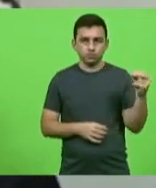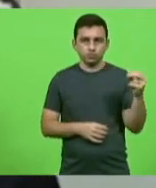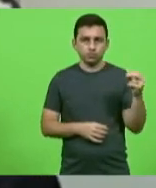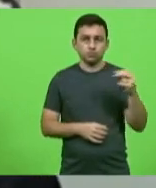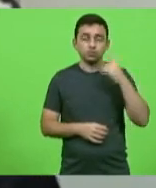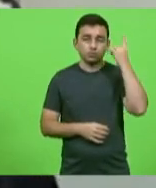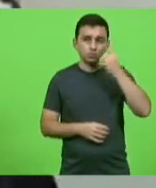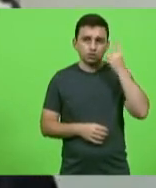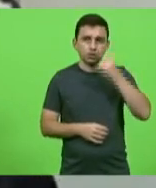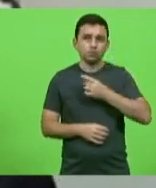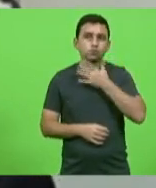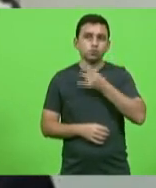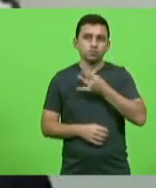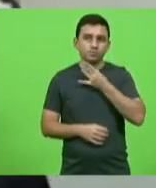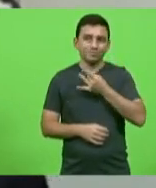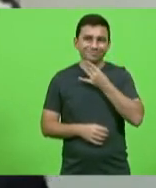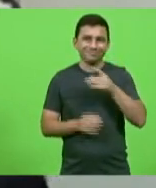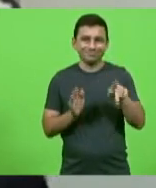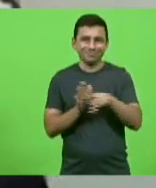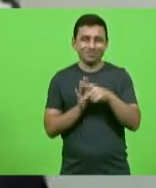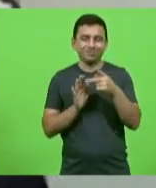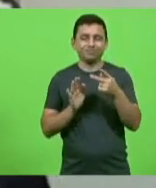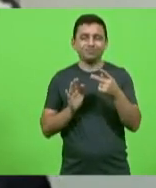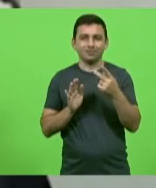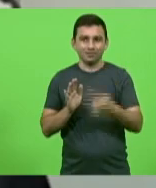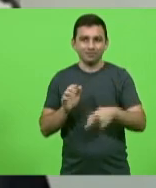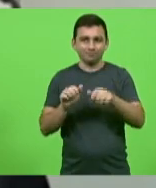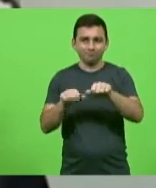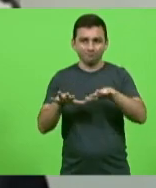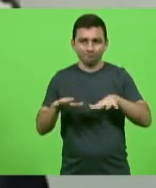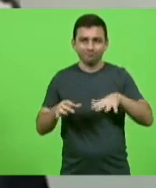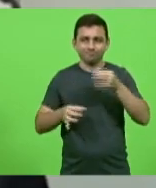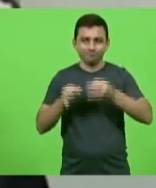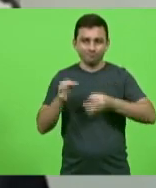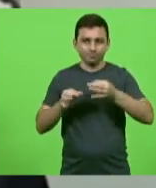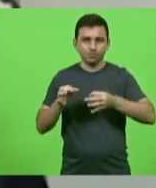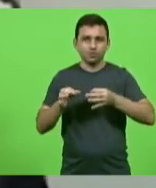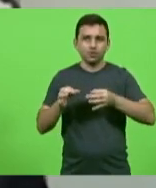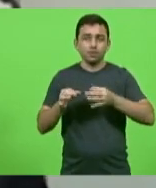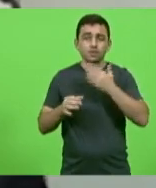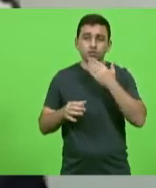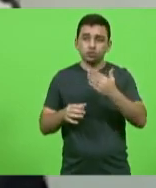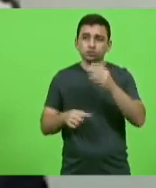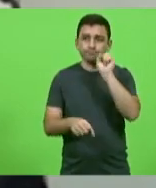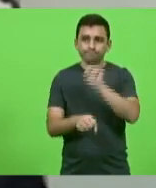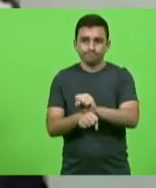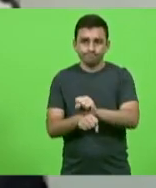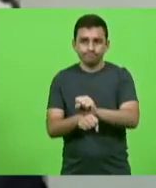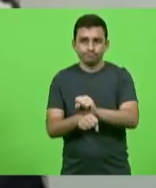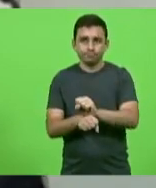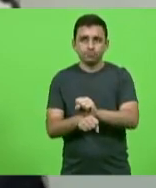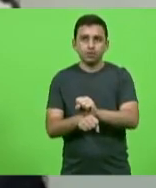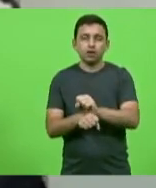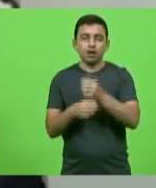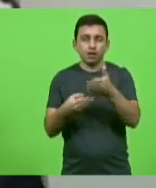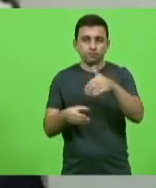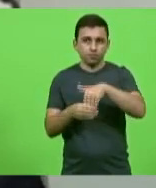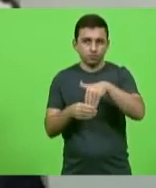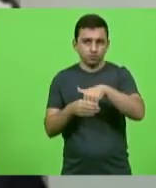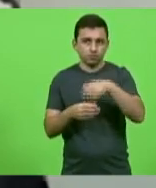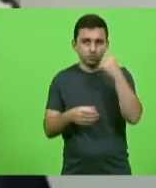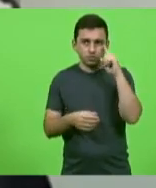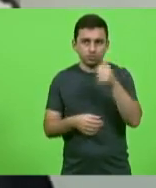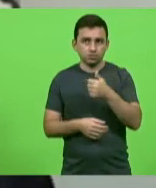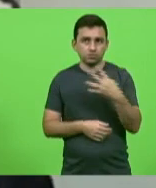Valdir Vital cobalchini membro deste tribunal especial requereu o adiamento da sessão de votação designada